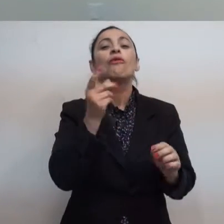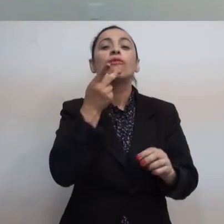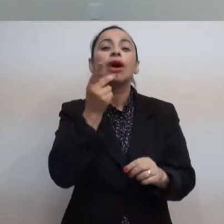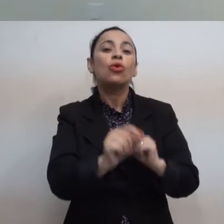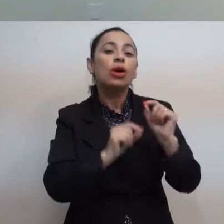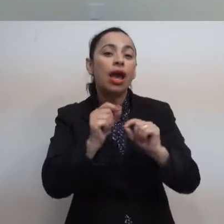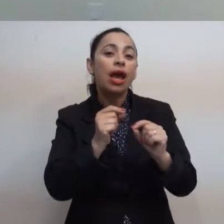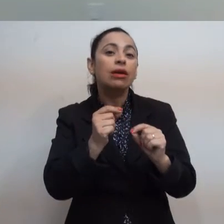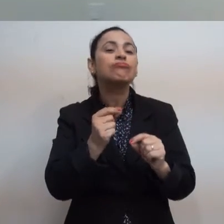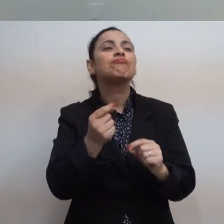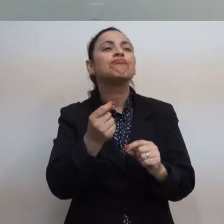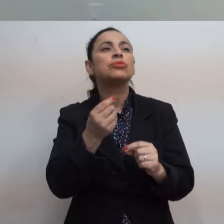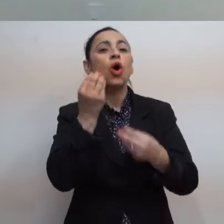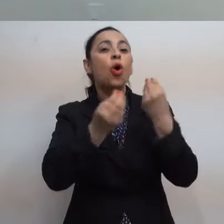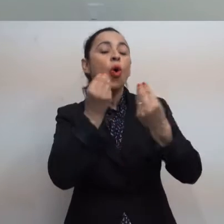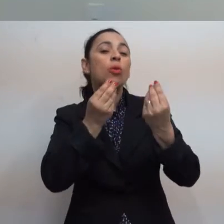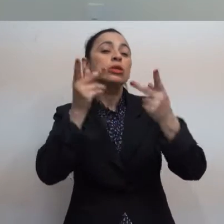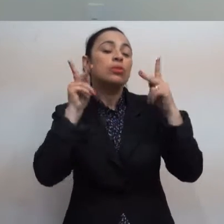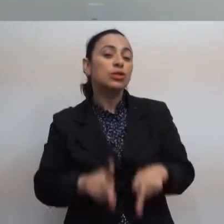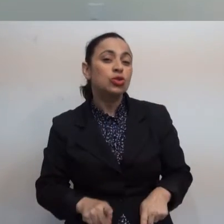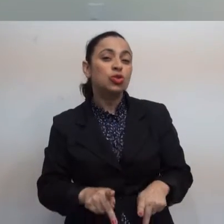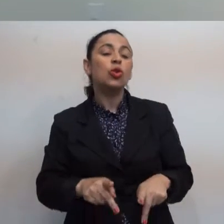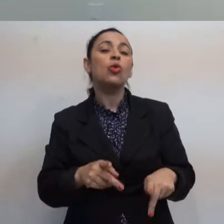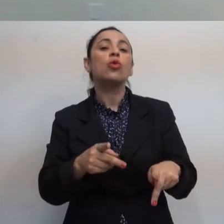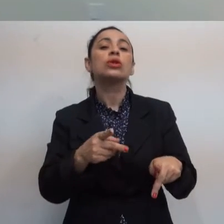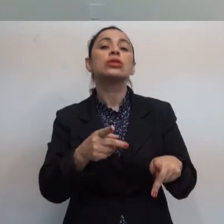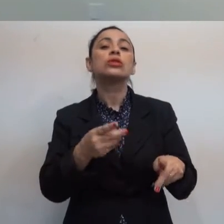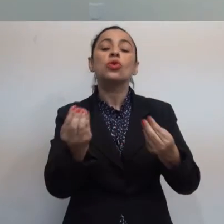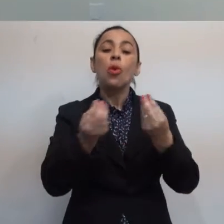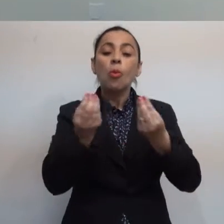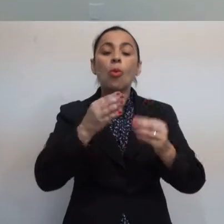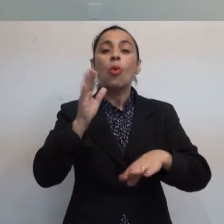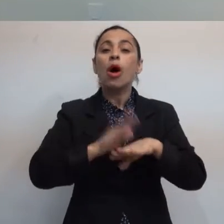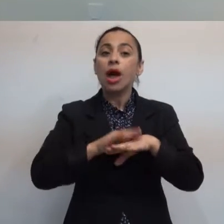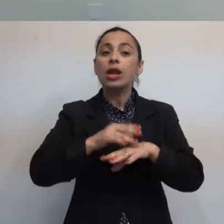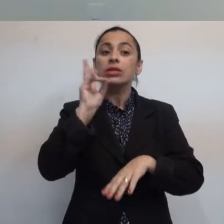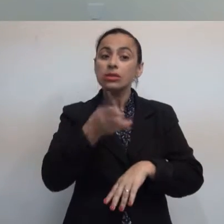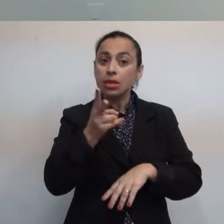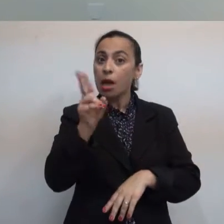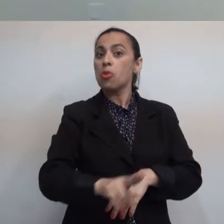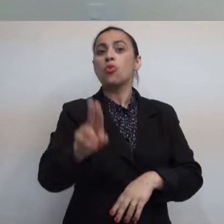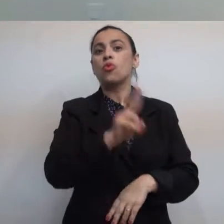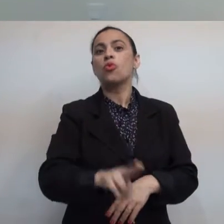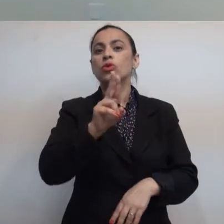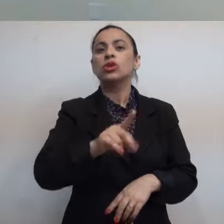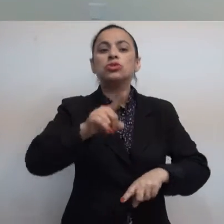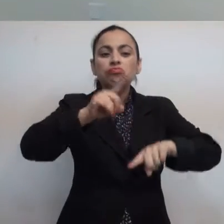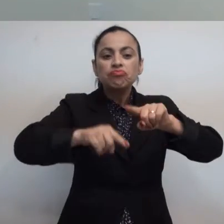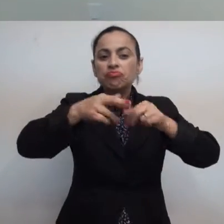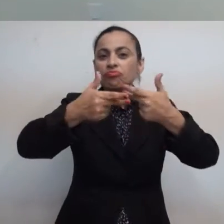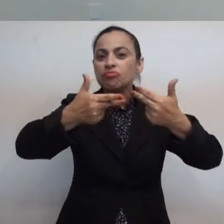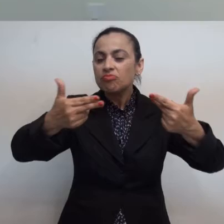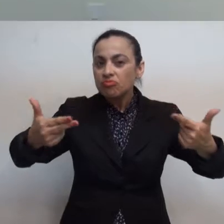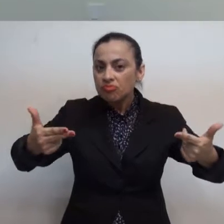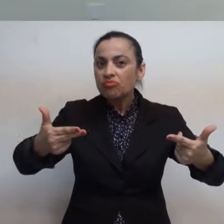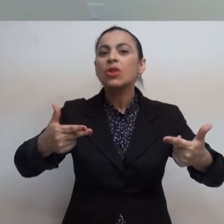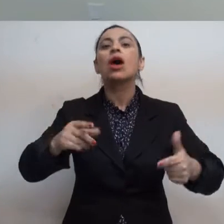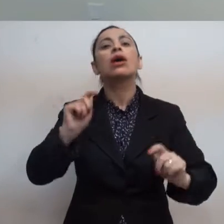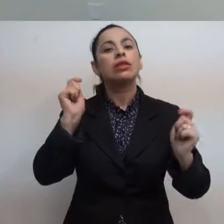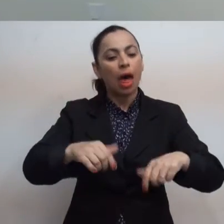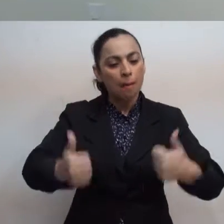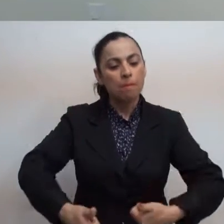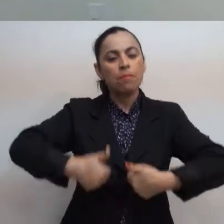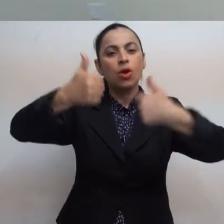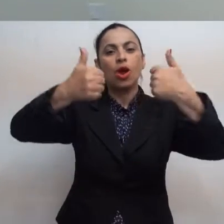interessante de como que os professores, de como que as pessoas, elas sempre utilizaram de